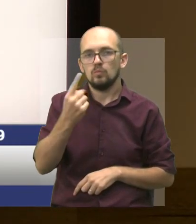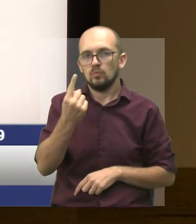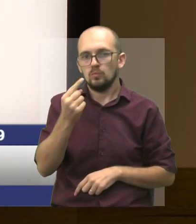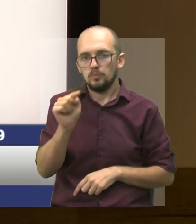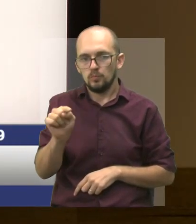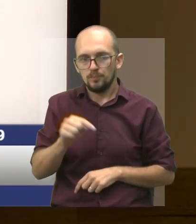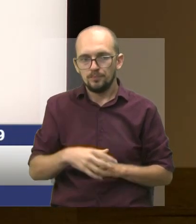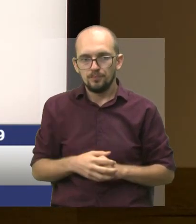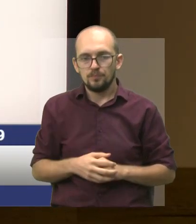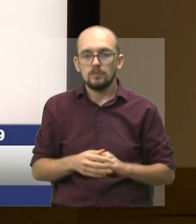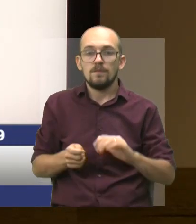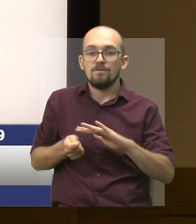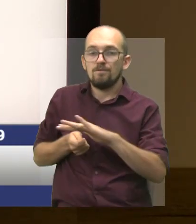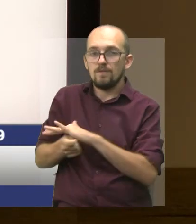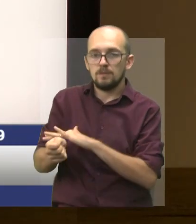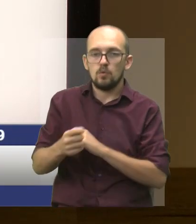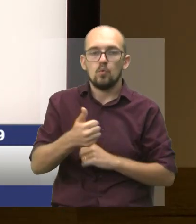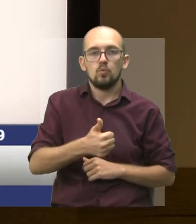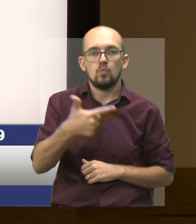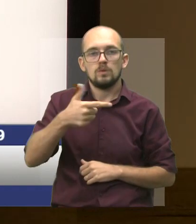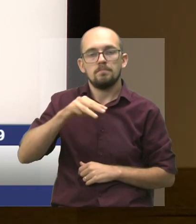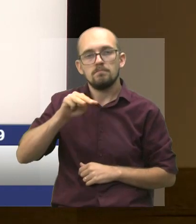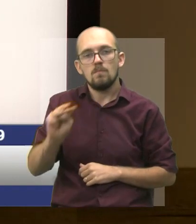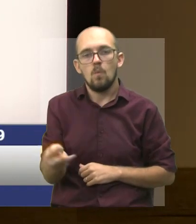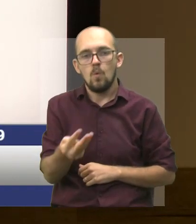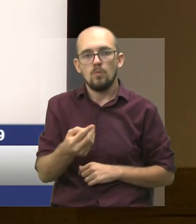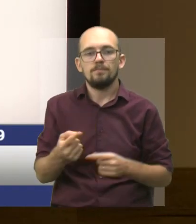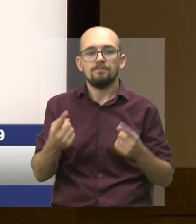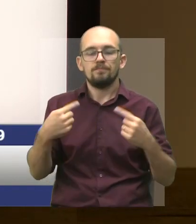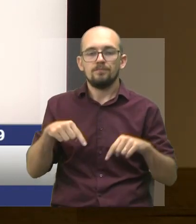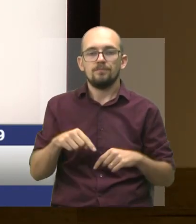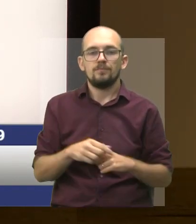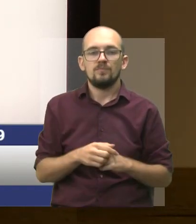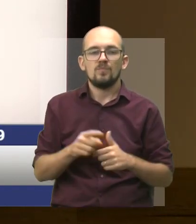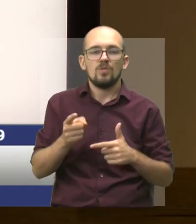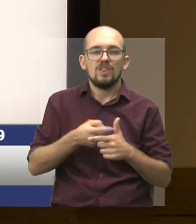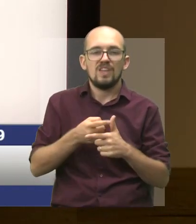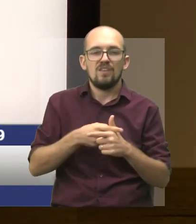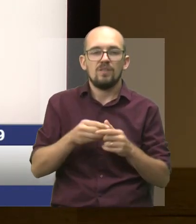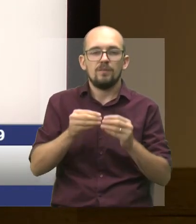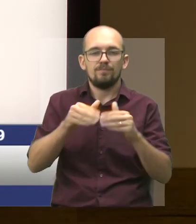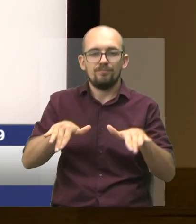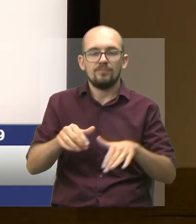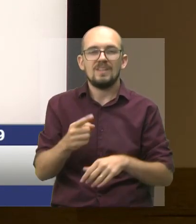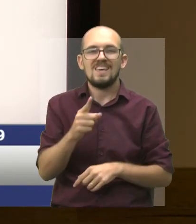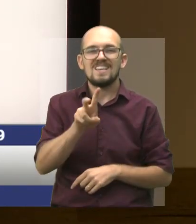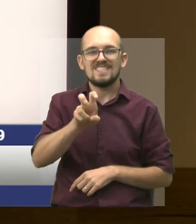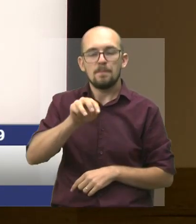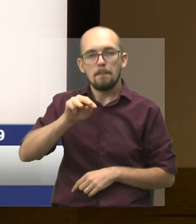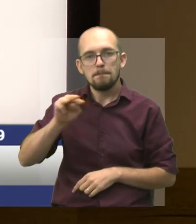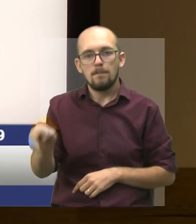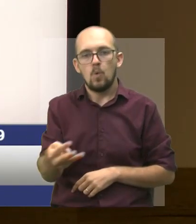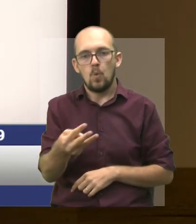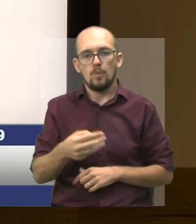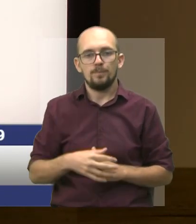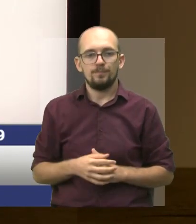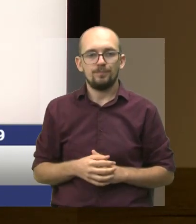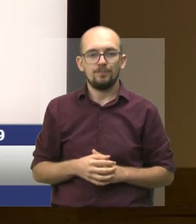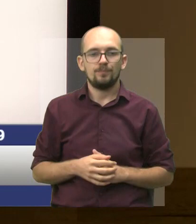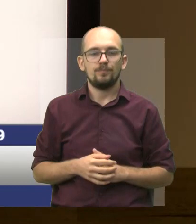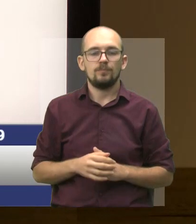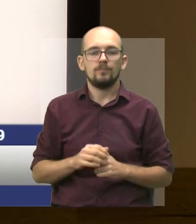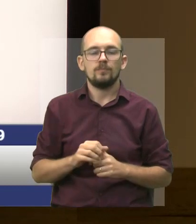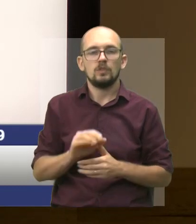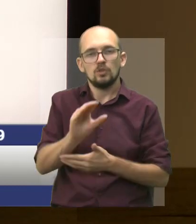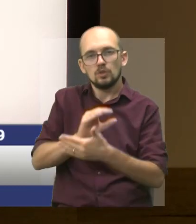R$ 206.291.000, investimentos, R$ 12.000.000, amortização da dívida, R$ 15.000.000, reserva de contingência,